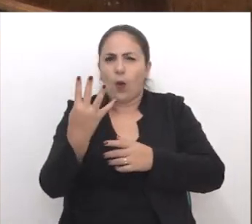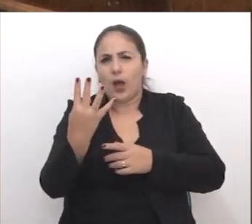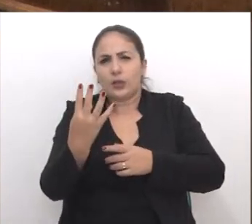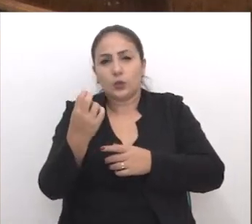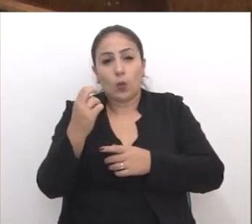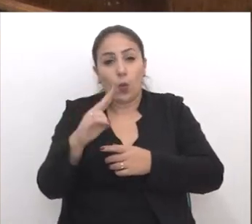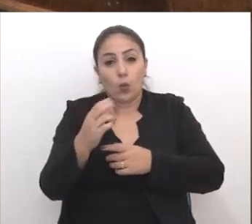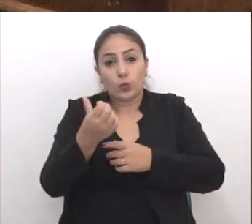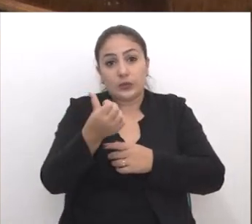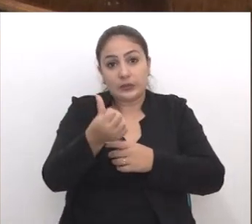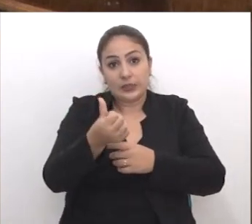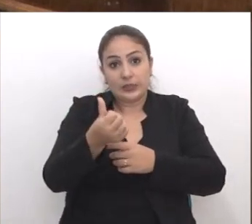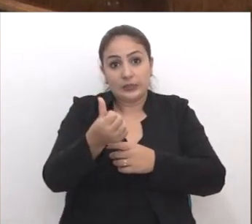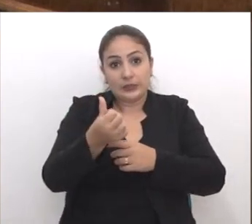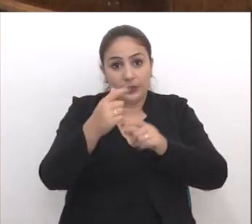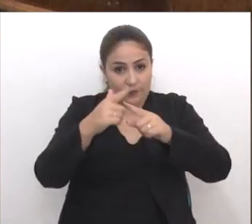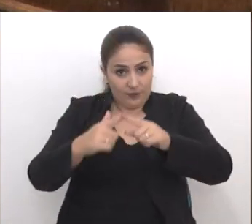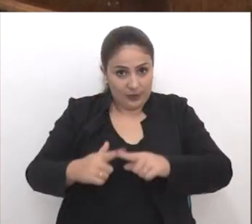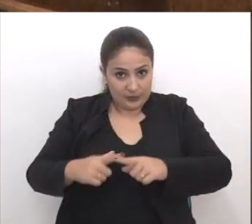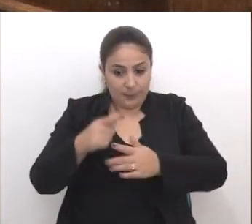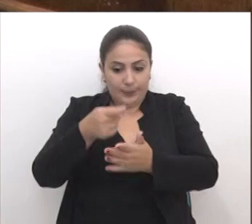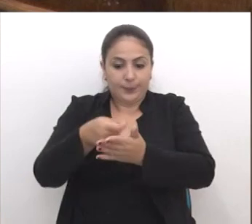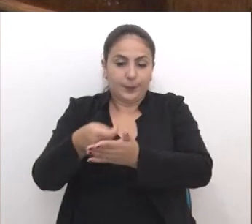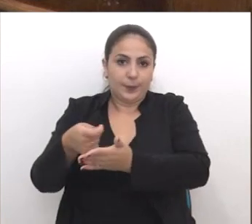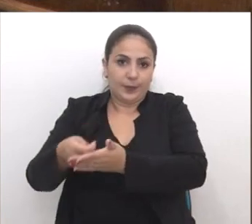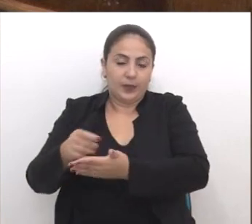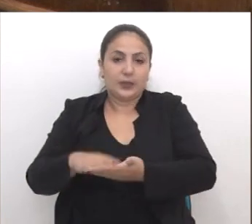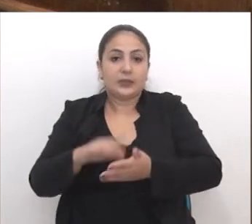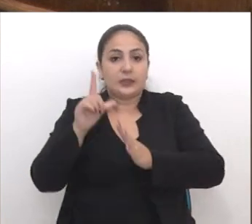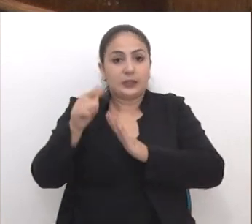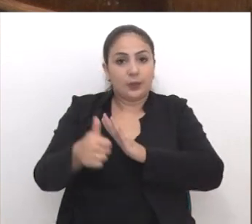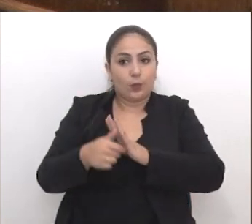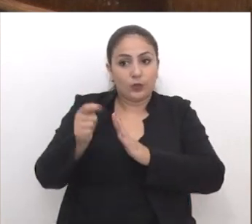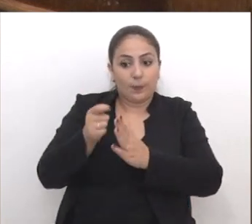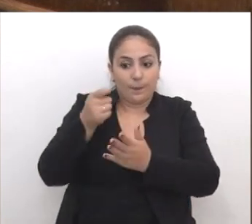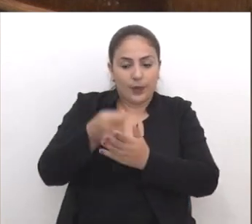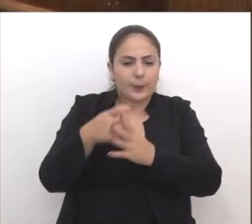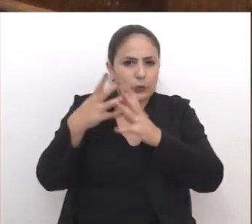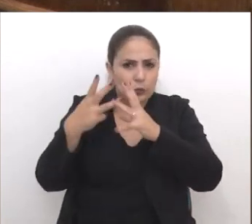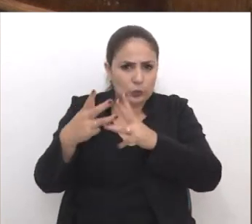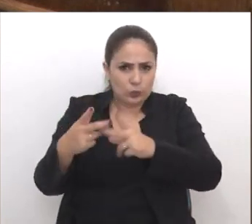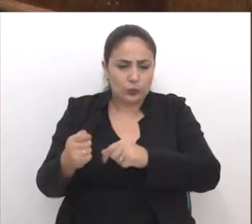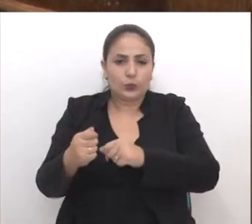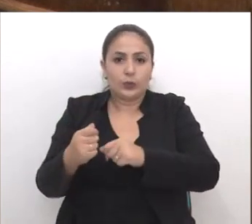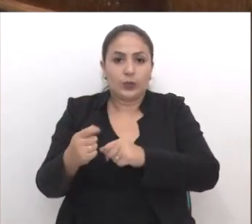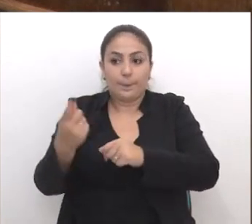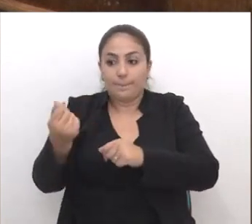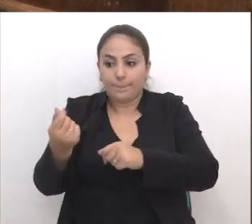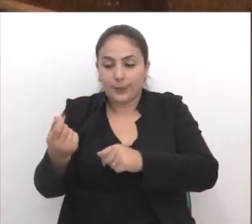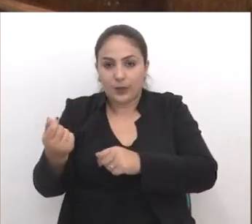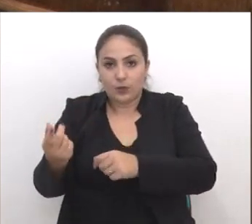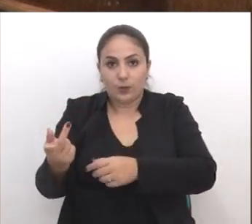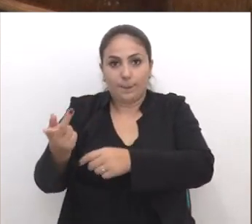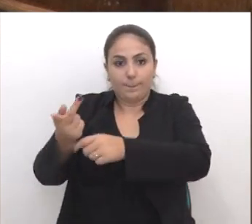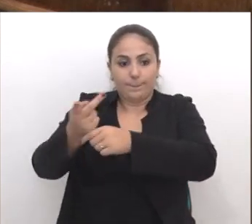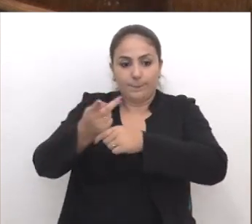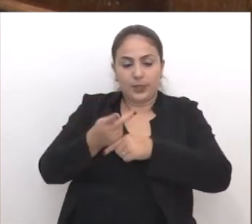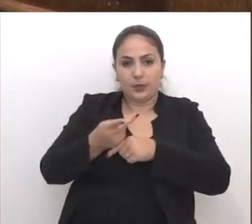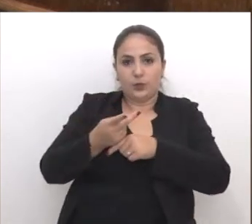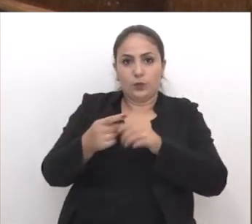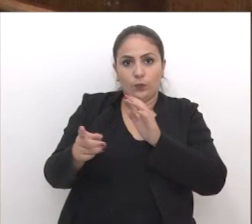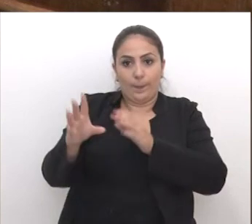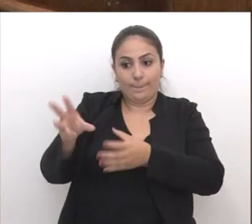ou até 6 parcelas, agora não me recordo bem que pode ser feita. Após o pagamento das parcelas, é retirada essa